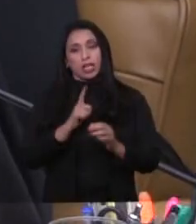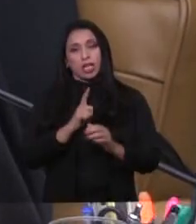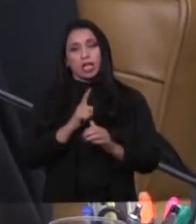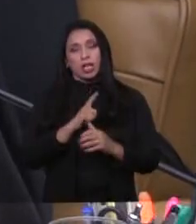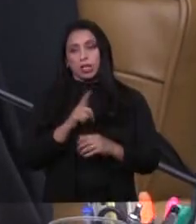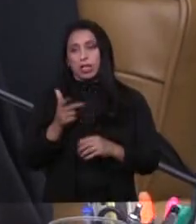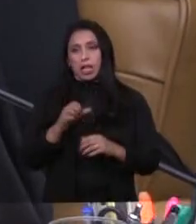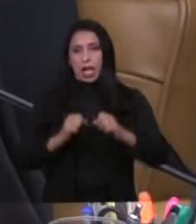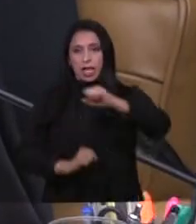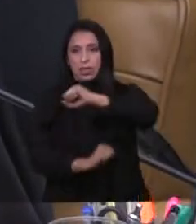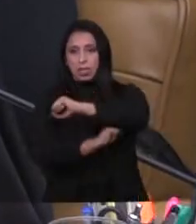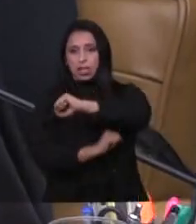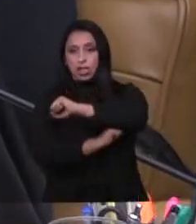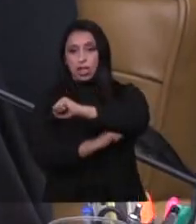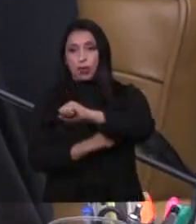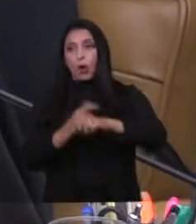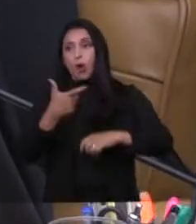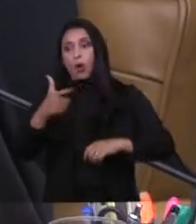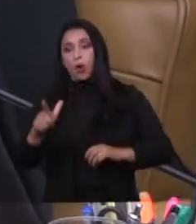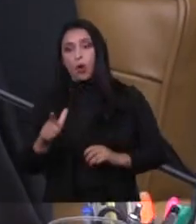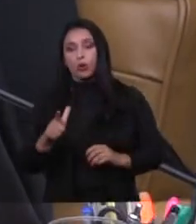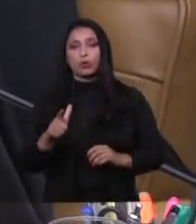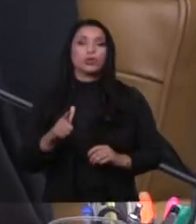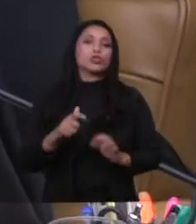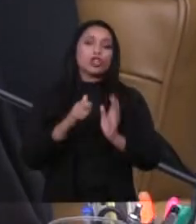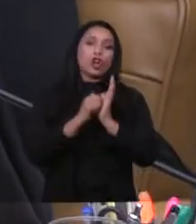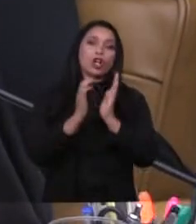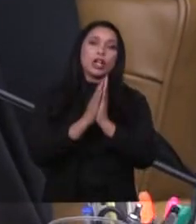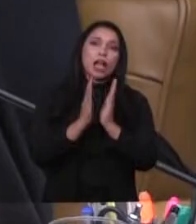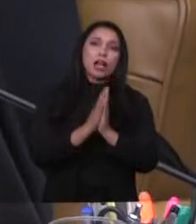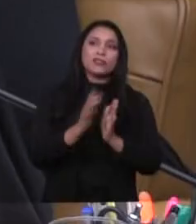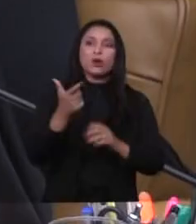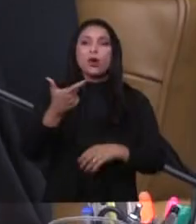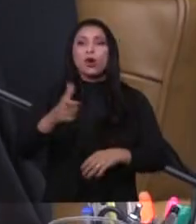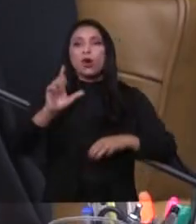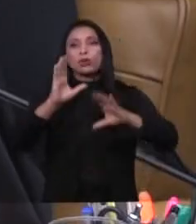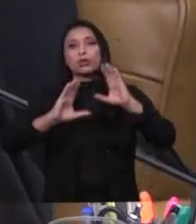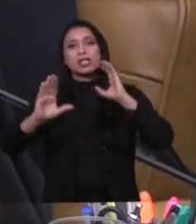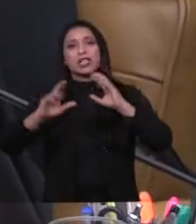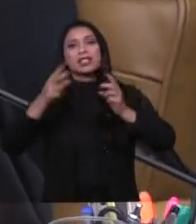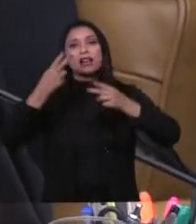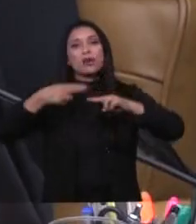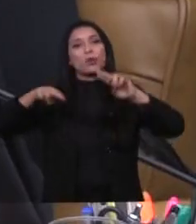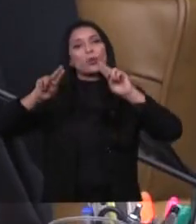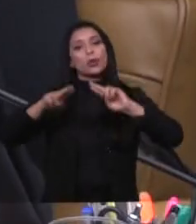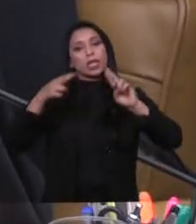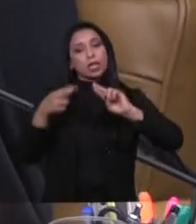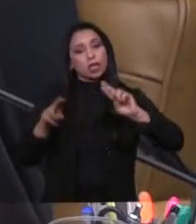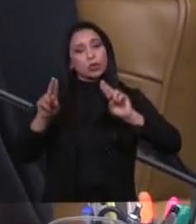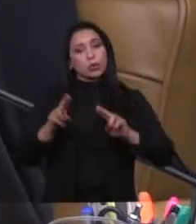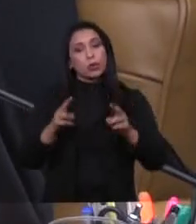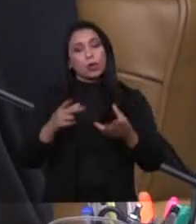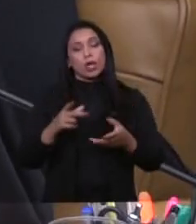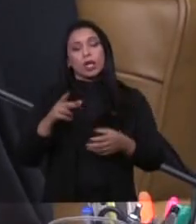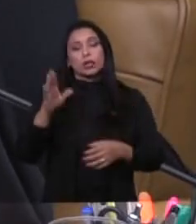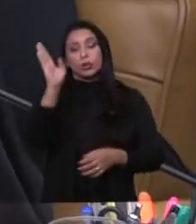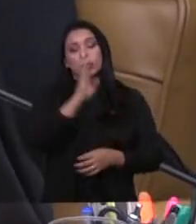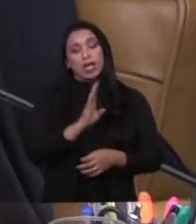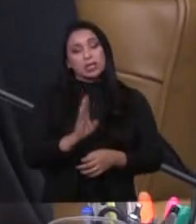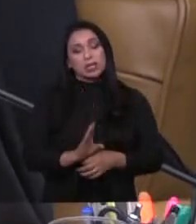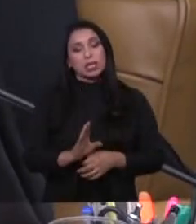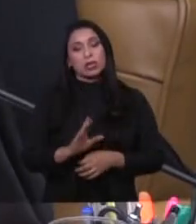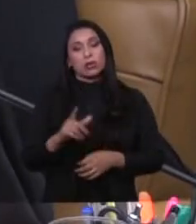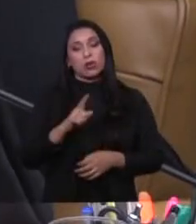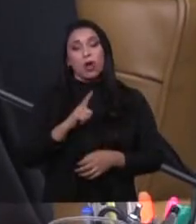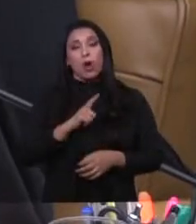e outros que rezavam, cantavam o hino nacional, etc. Afirmou também expressamente que alguns manifestantes queriam